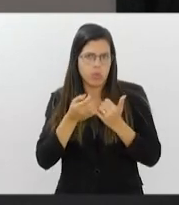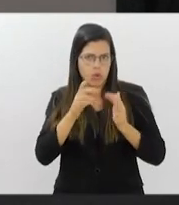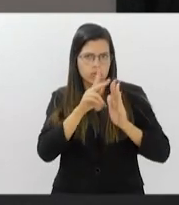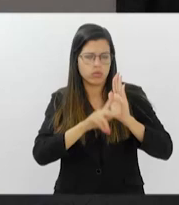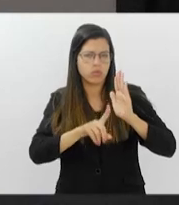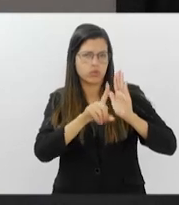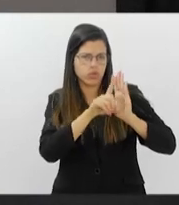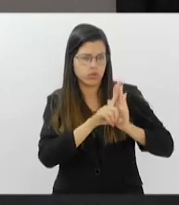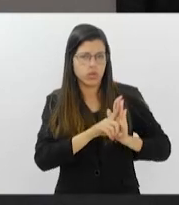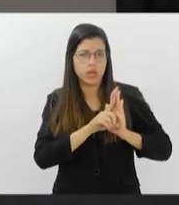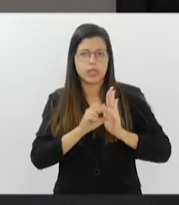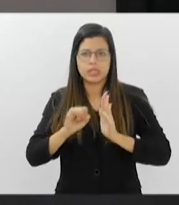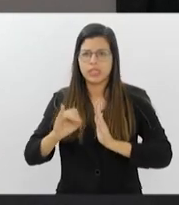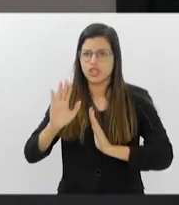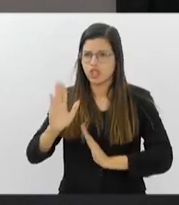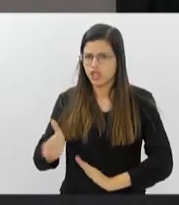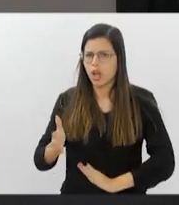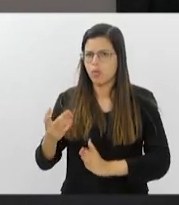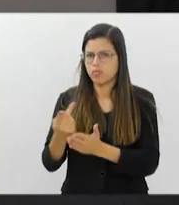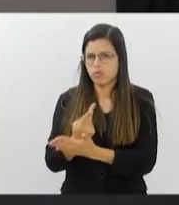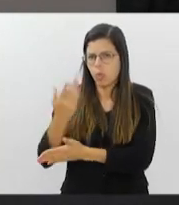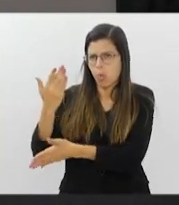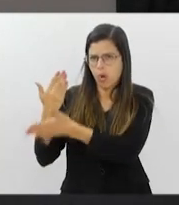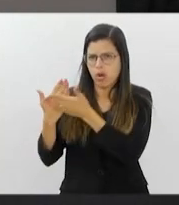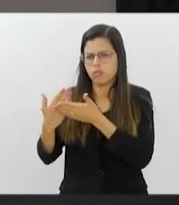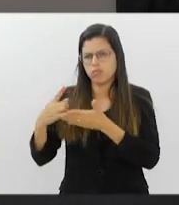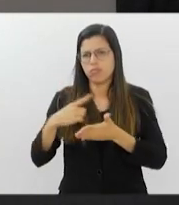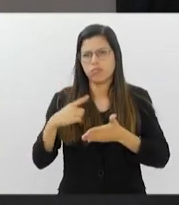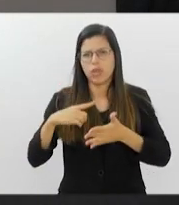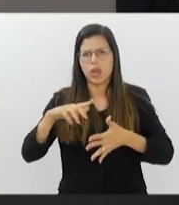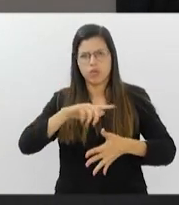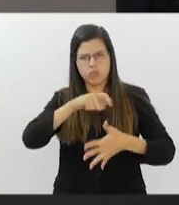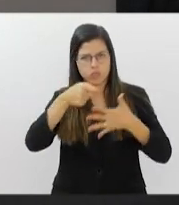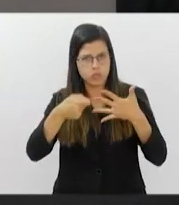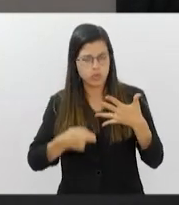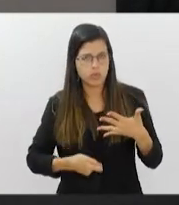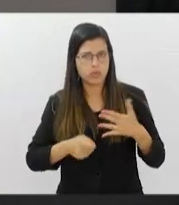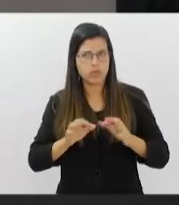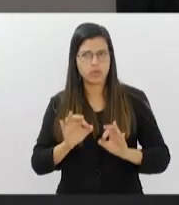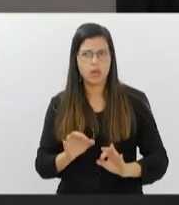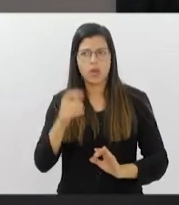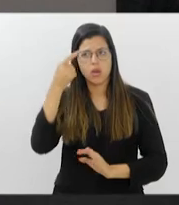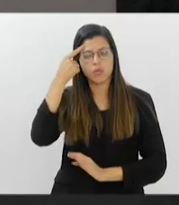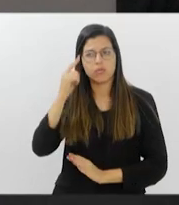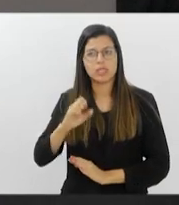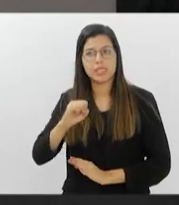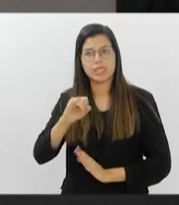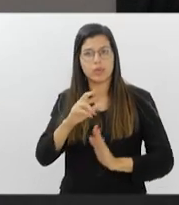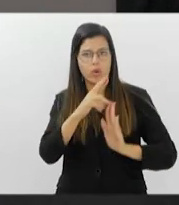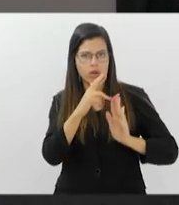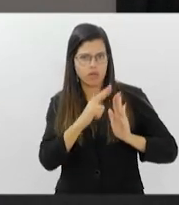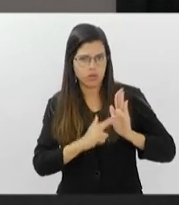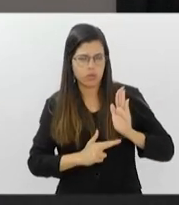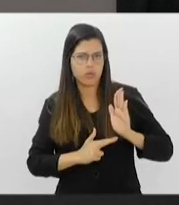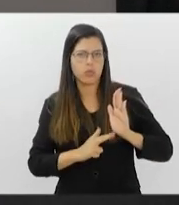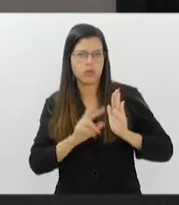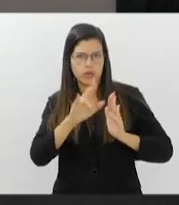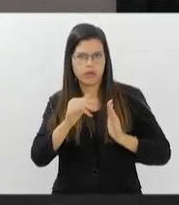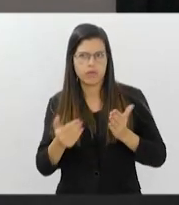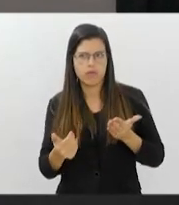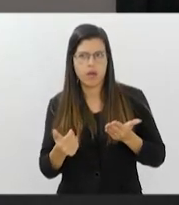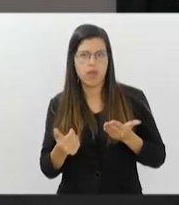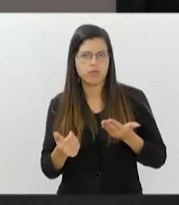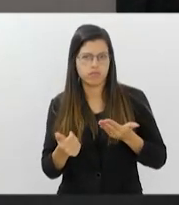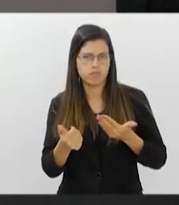já tem assentado a jurisprudência. Eu não sei se o nosso relator, que vai assumir aqui a presidência,